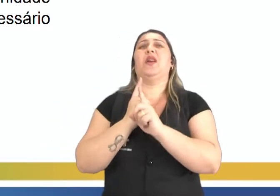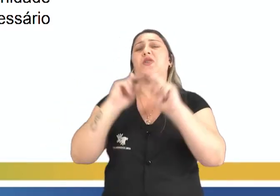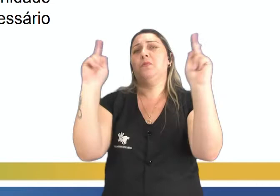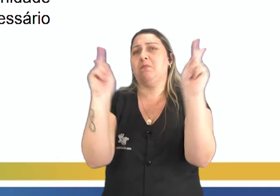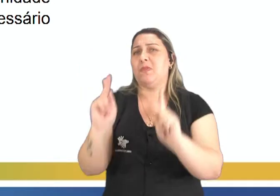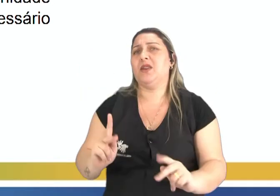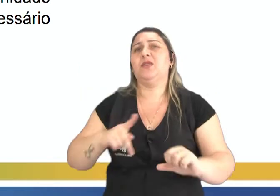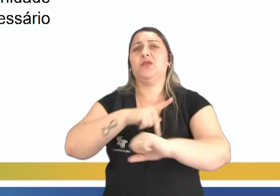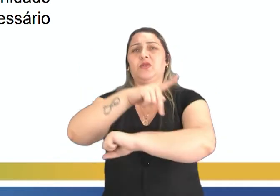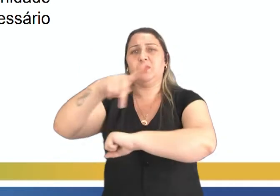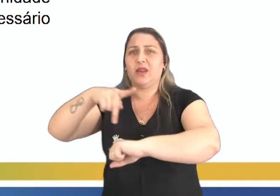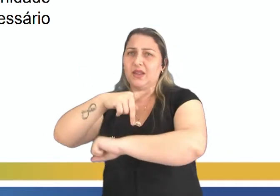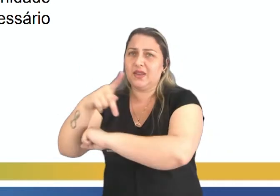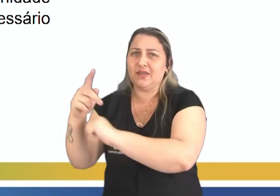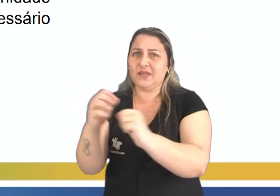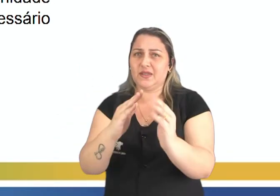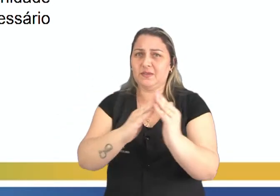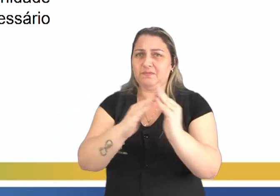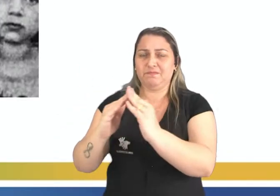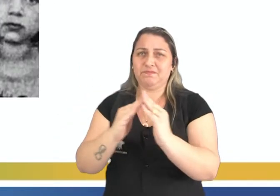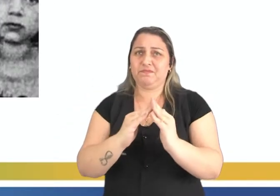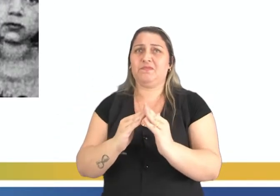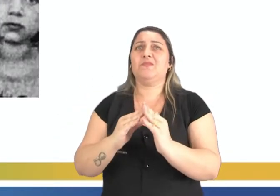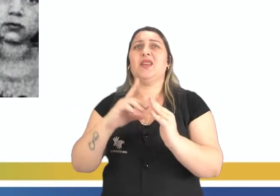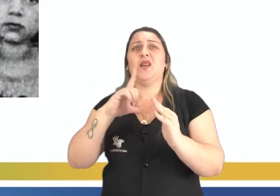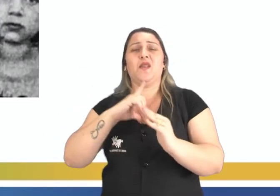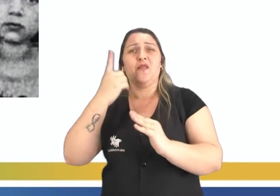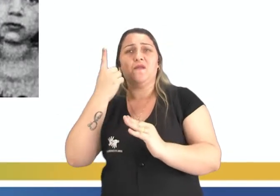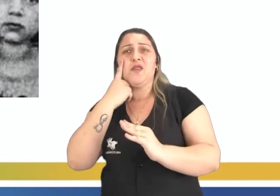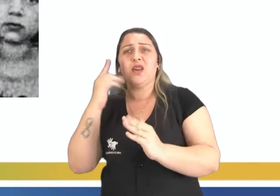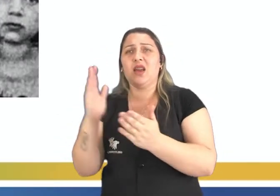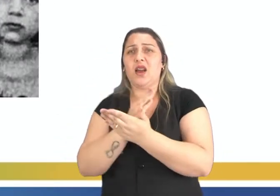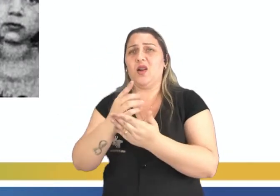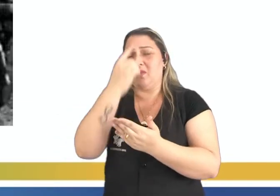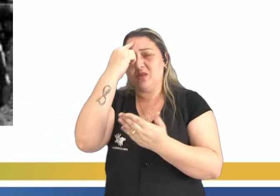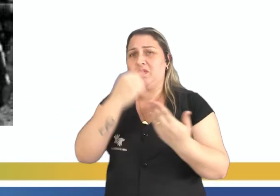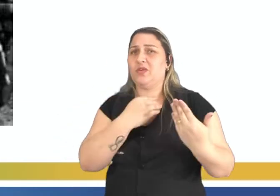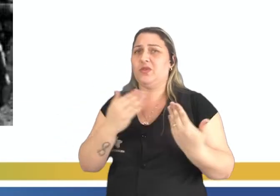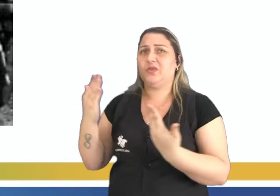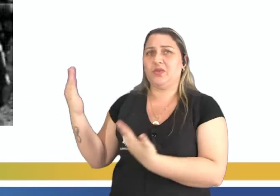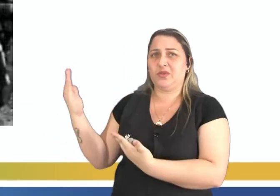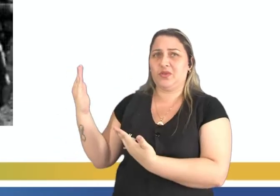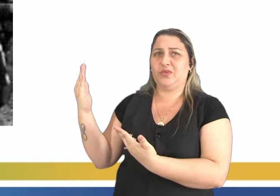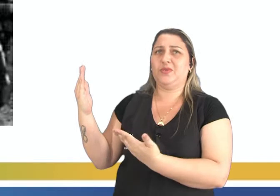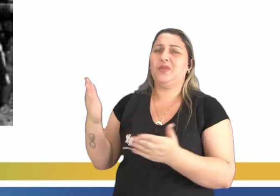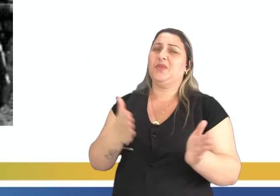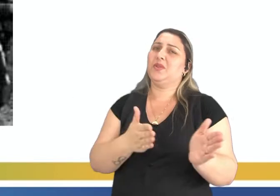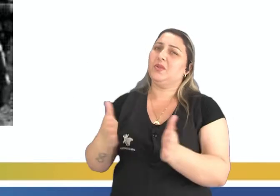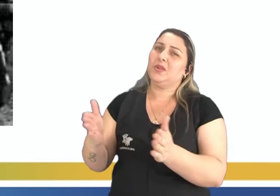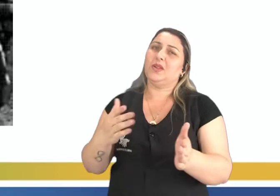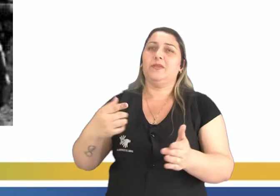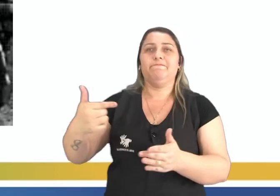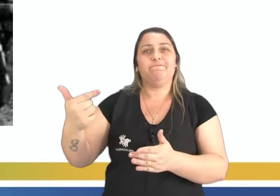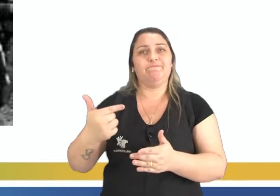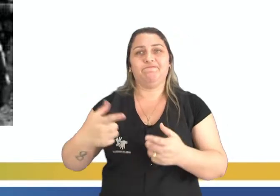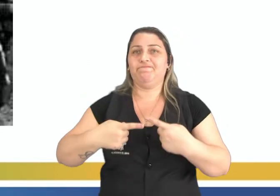de manter a paz entre os países. E aí observem algumas fotos que eu trouxe desse período da Segunda Guerra Mundial.